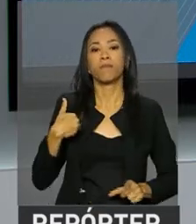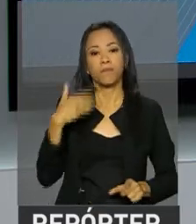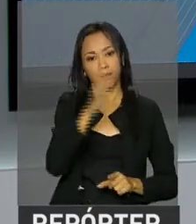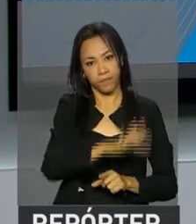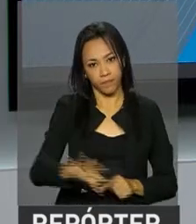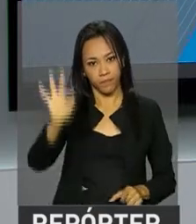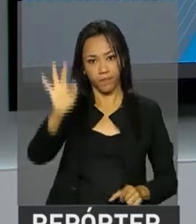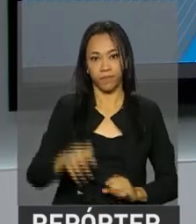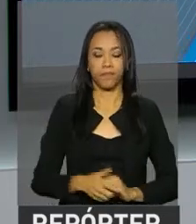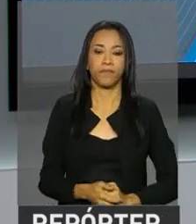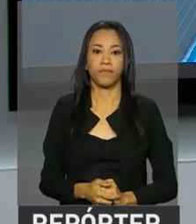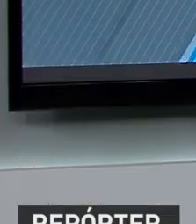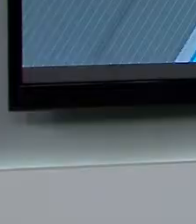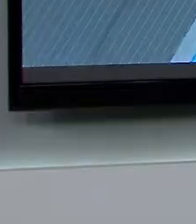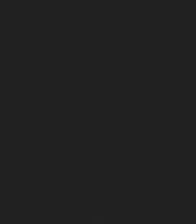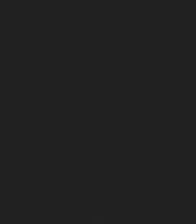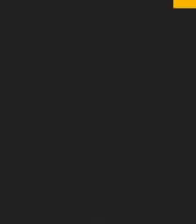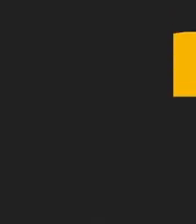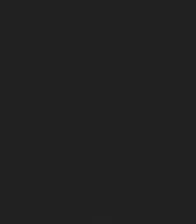do governo federal